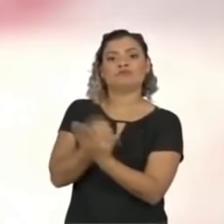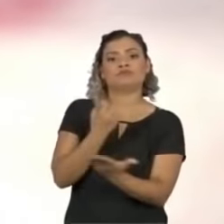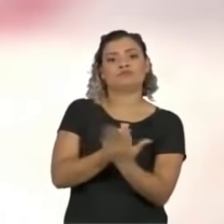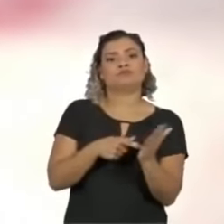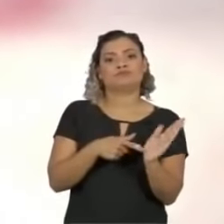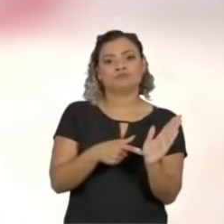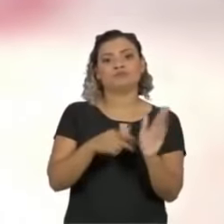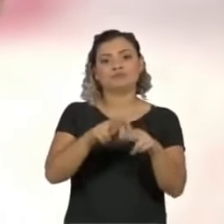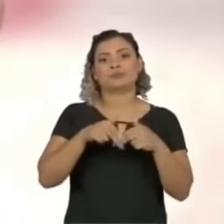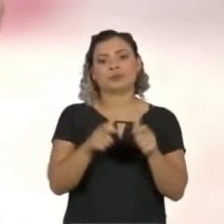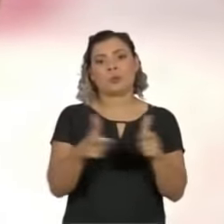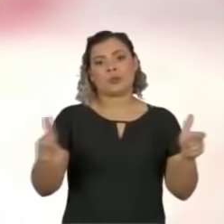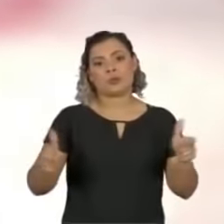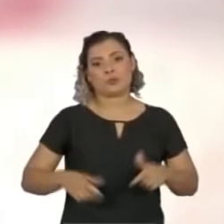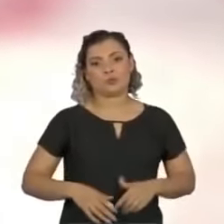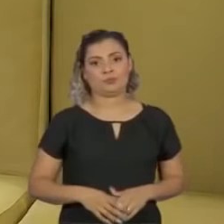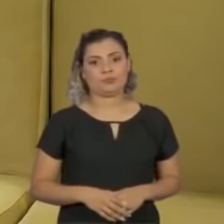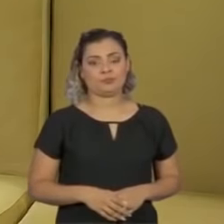aplicativos.